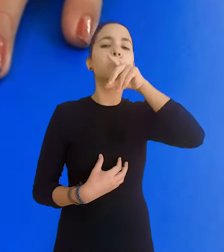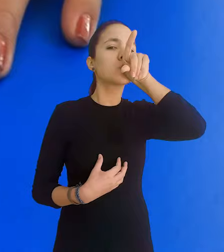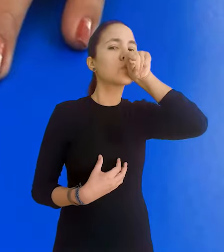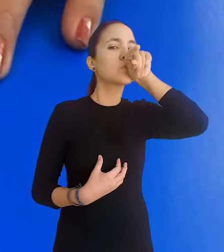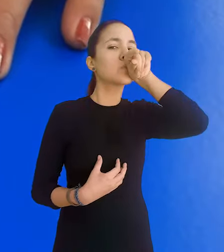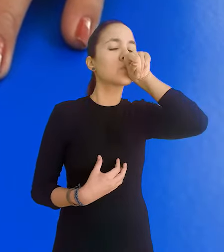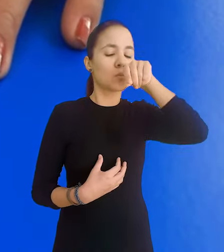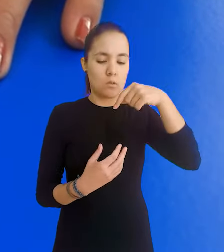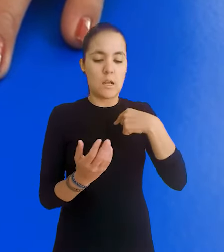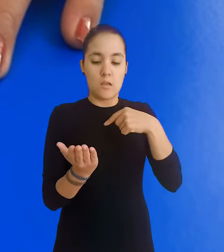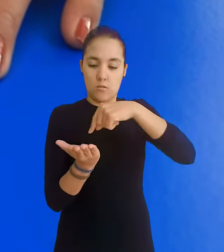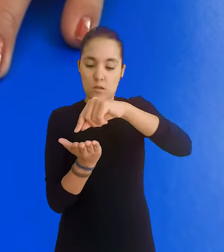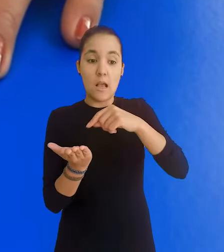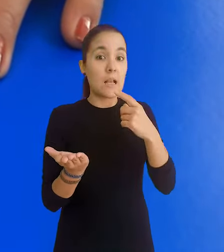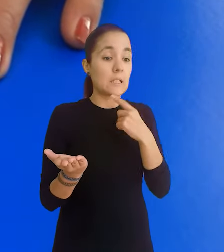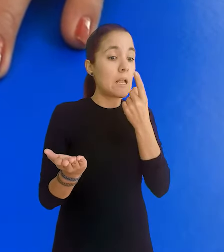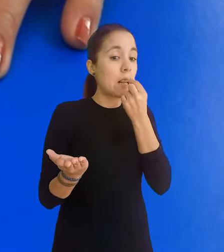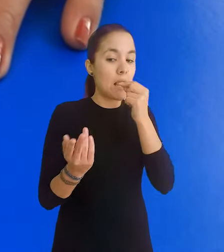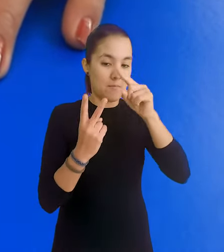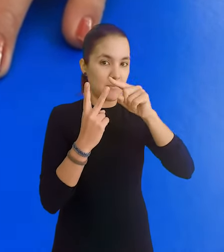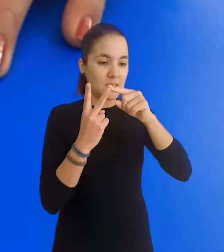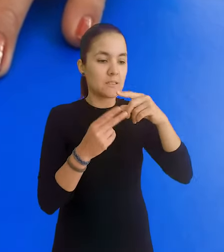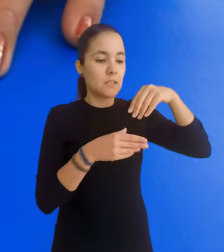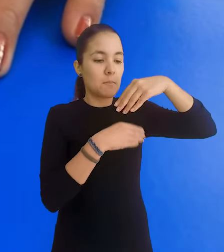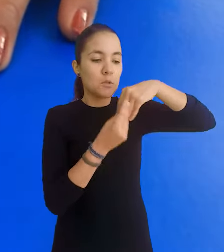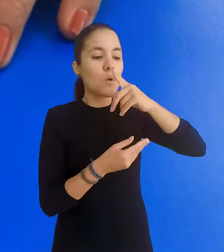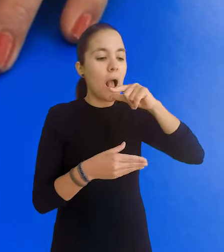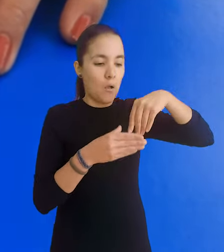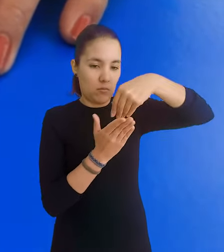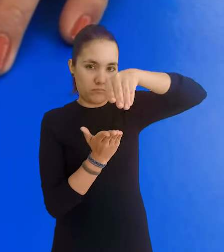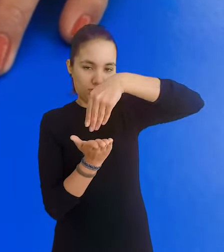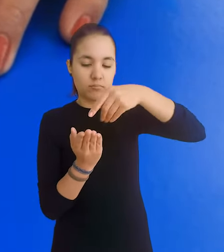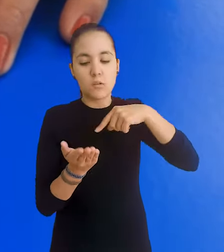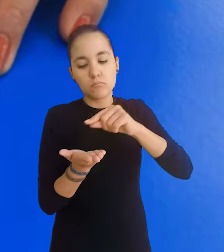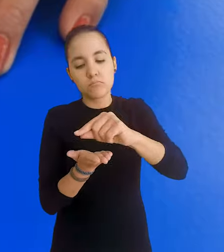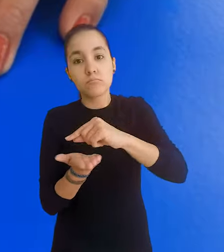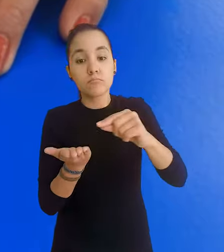vou misturar esse lápis aquarelável e o tradicional. Assim, quando eu passar água com o pincel,